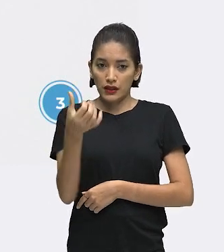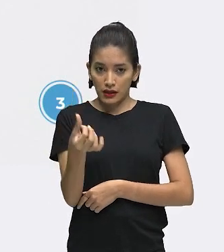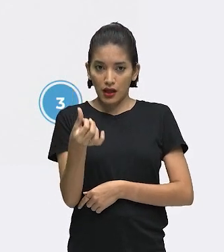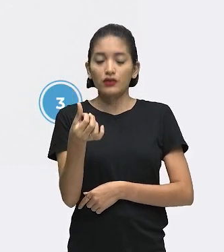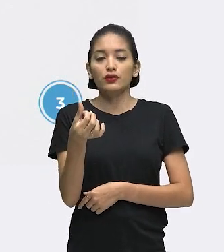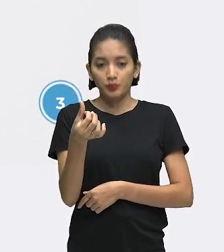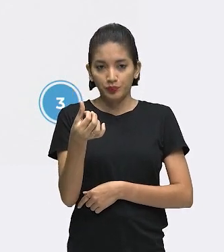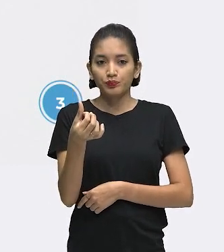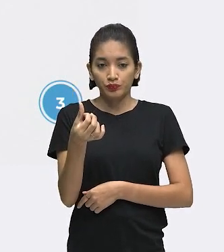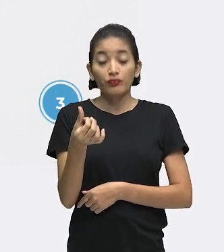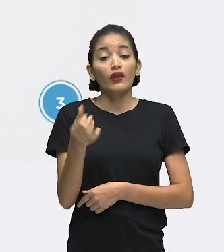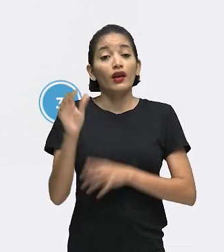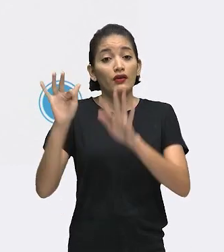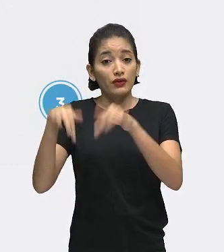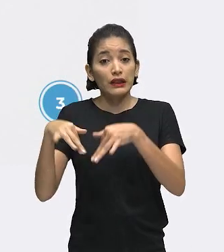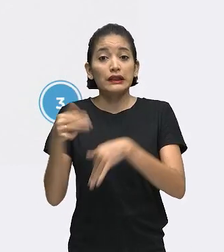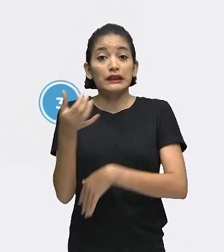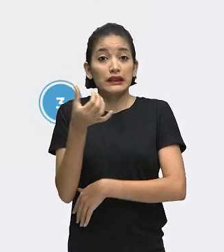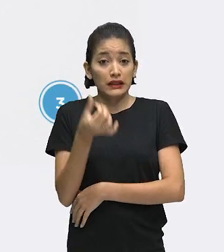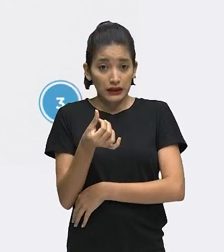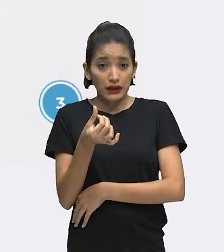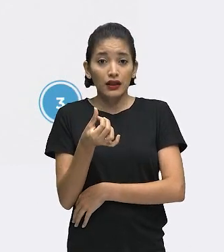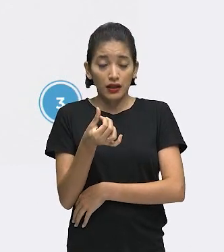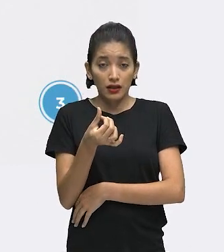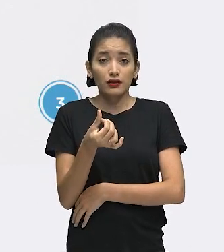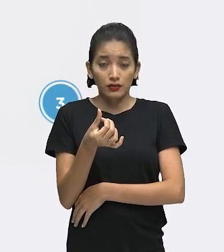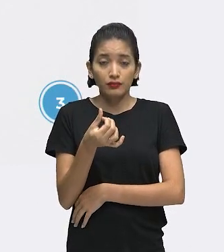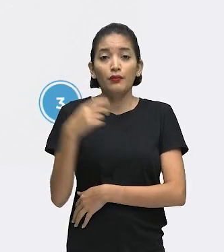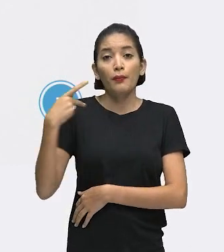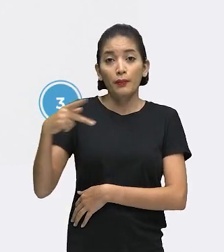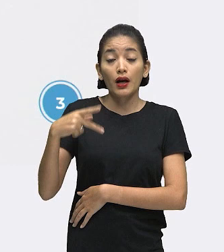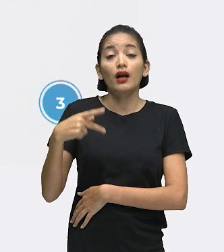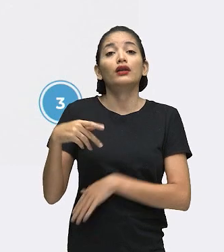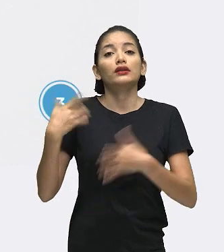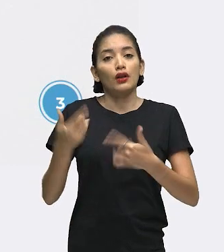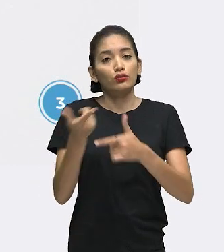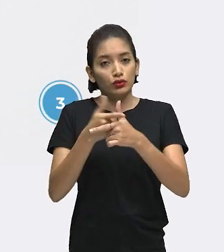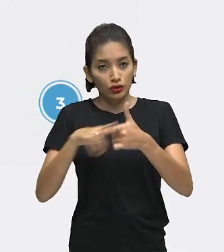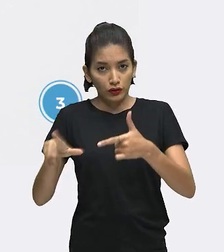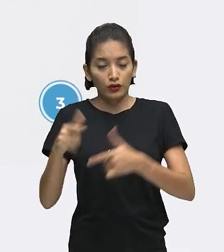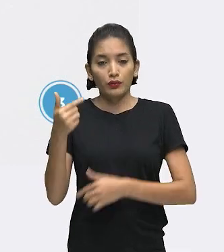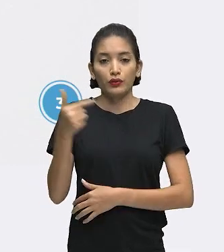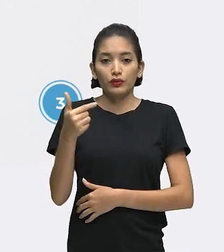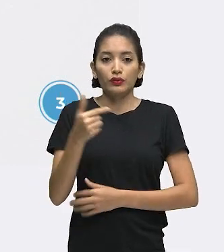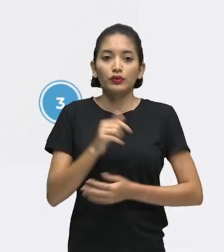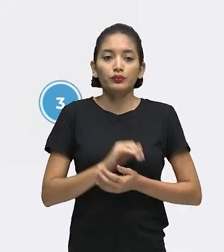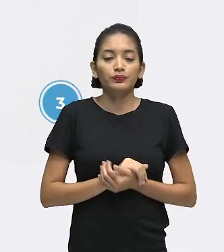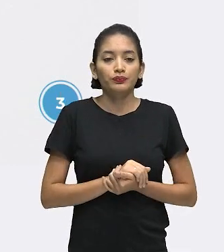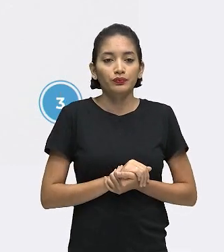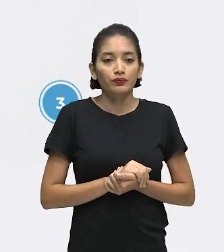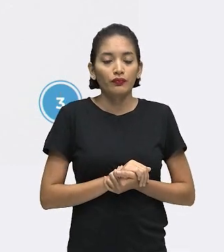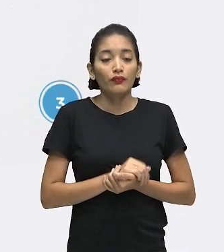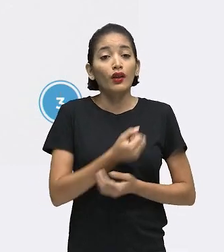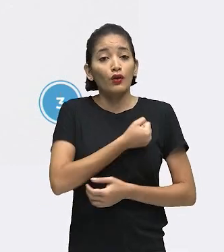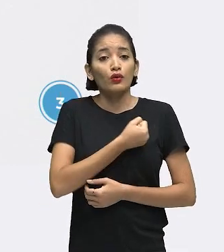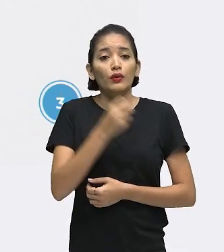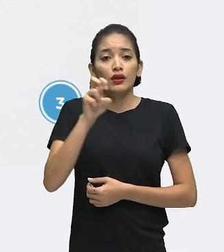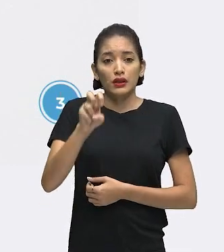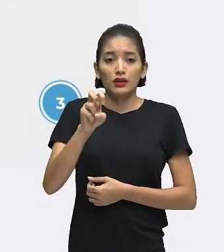451.826 termina em 6, que é número par, então ele é divisível por 2. O número